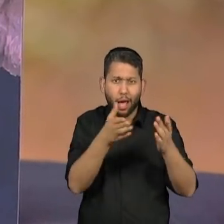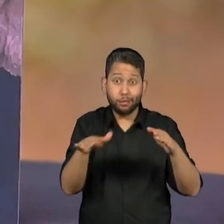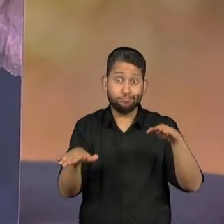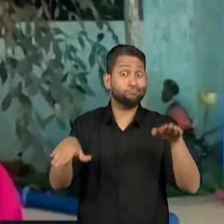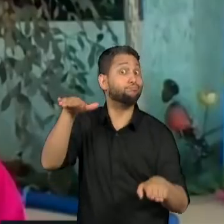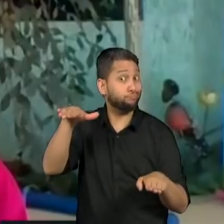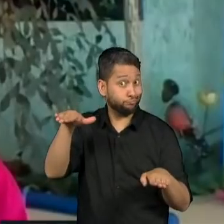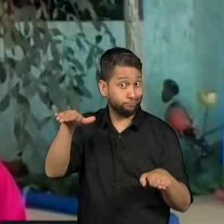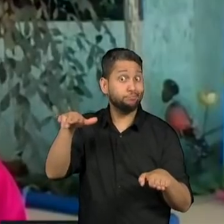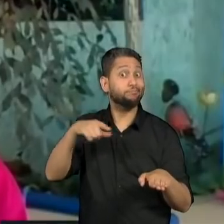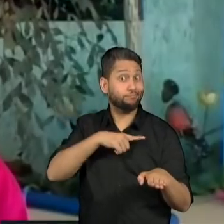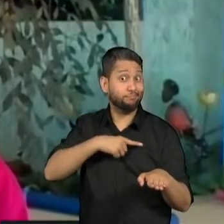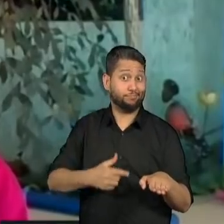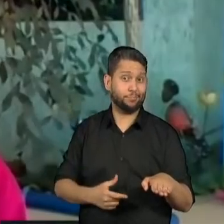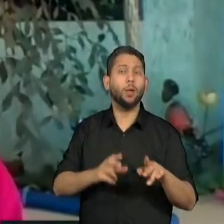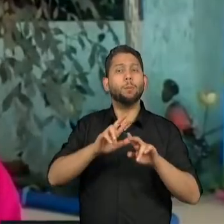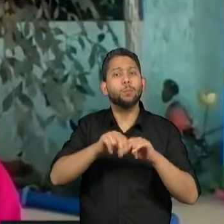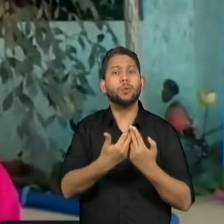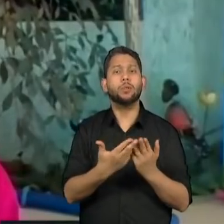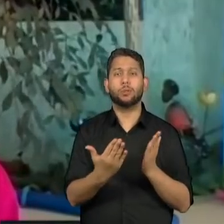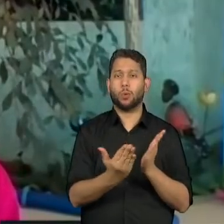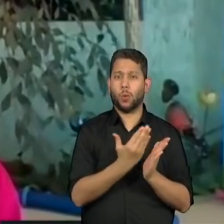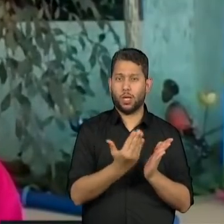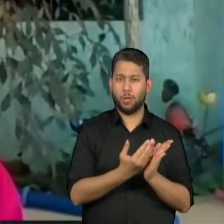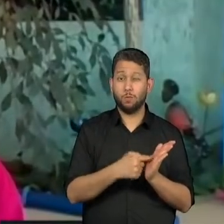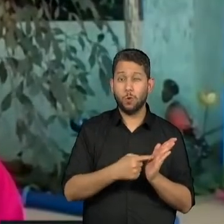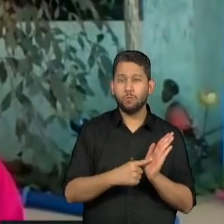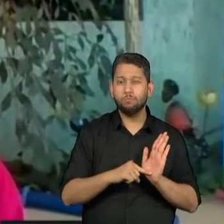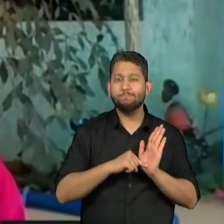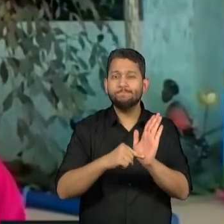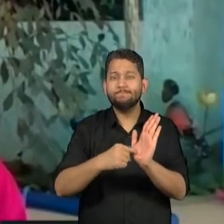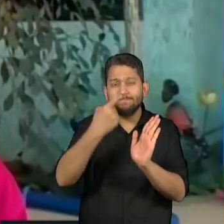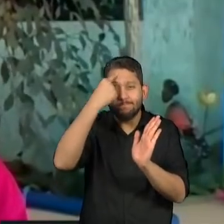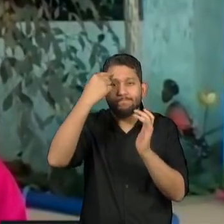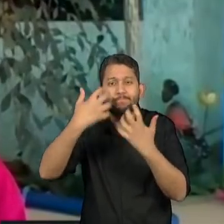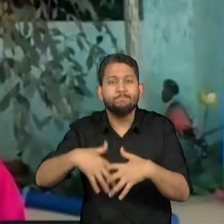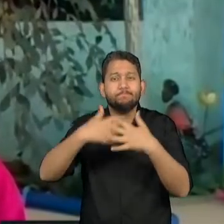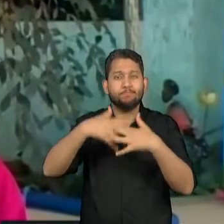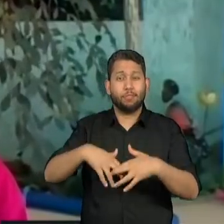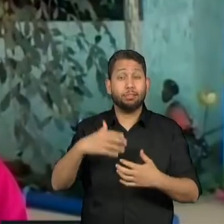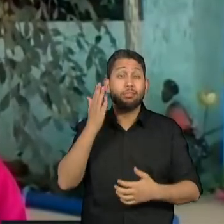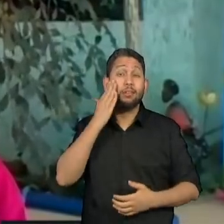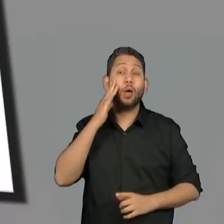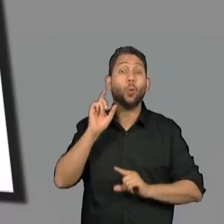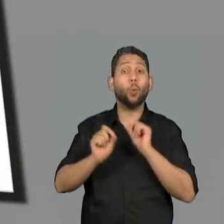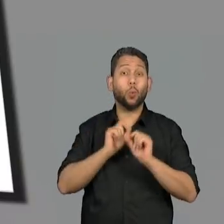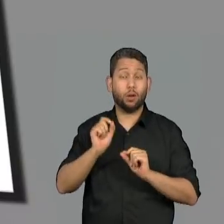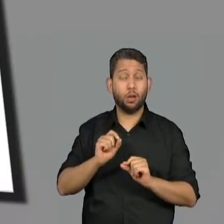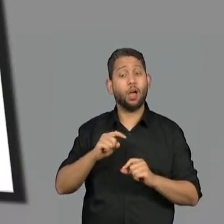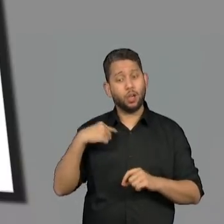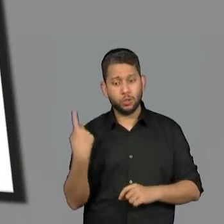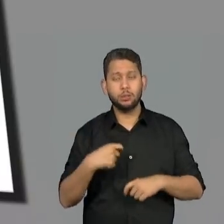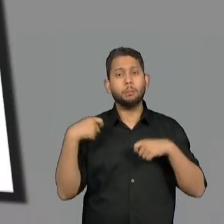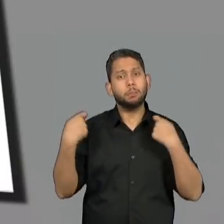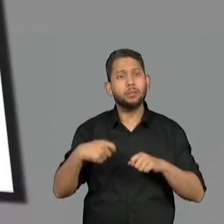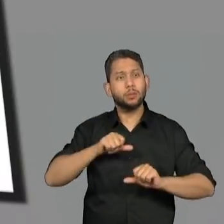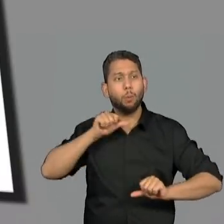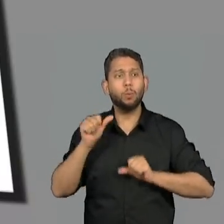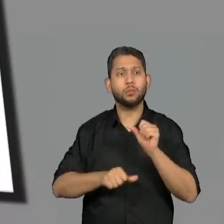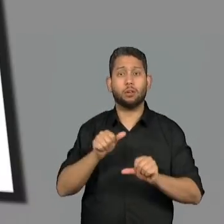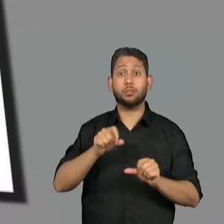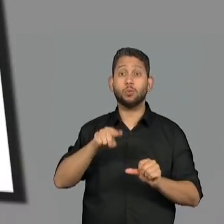A minha ideia com esse livro é fazer a gente refletir sobre esse assunto e entender que a mudança ela é um